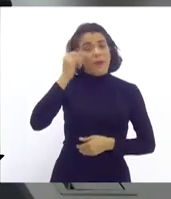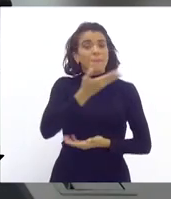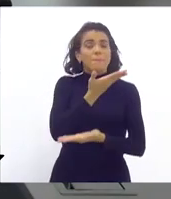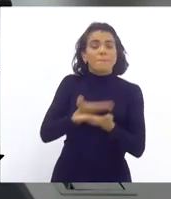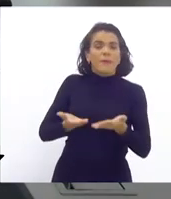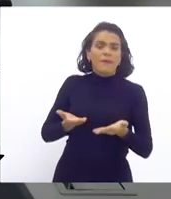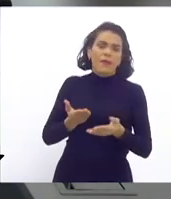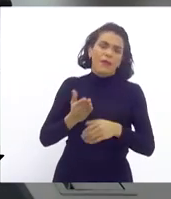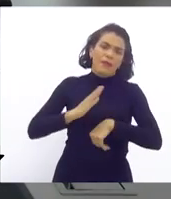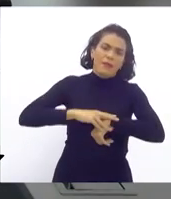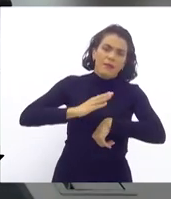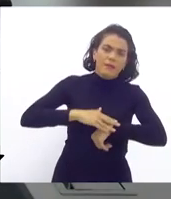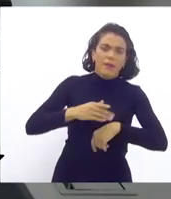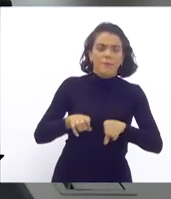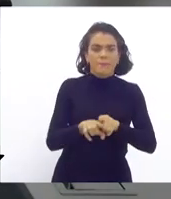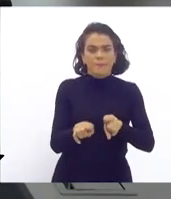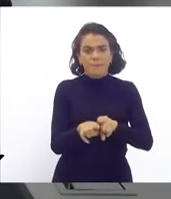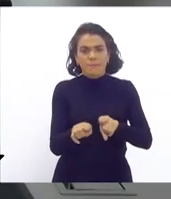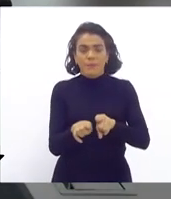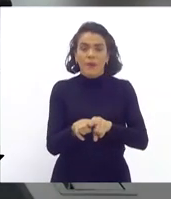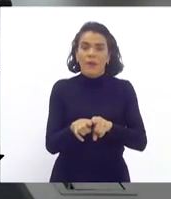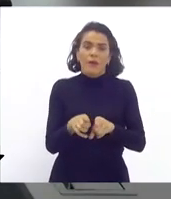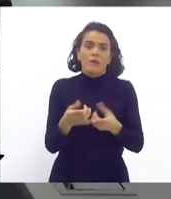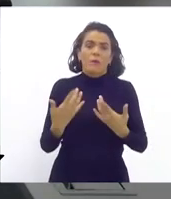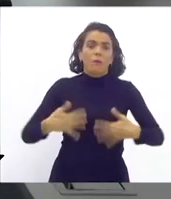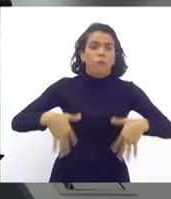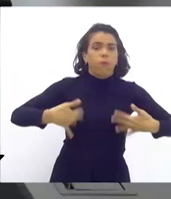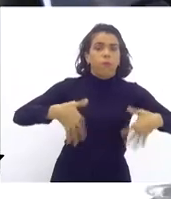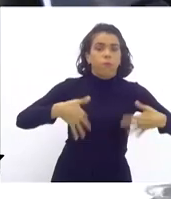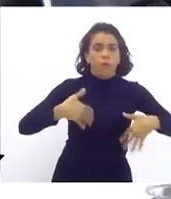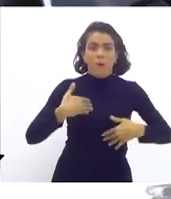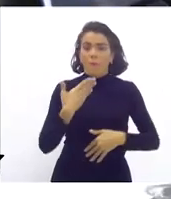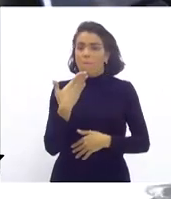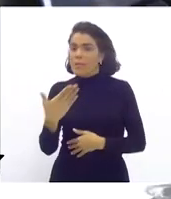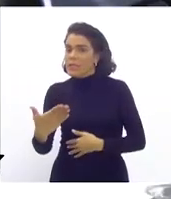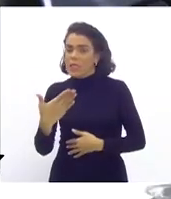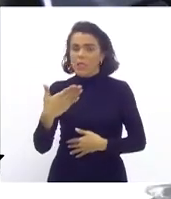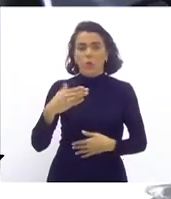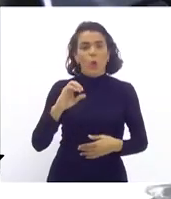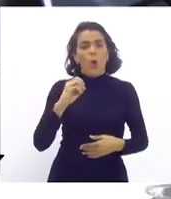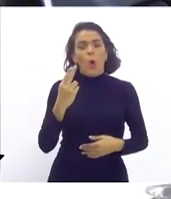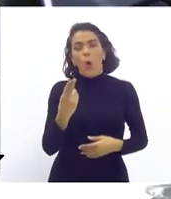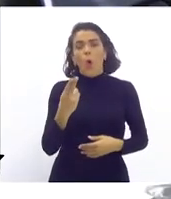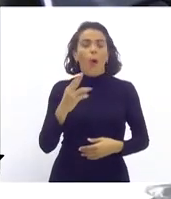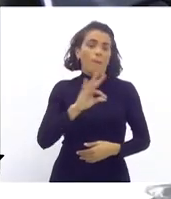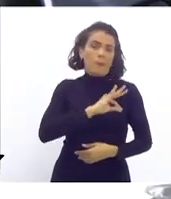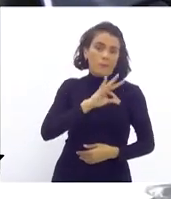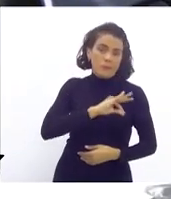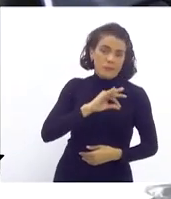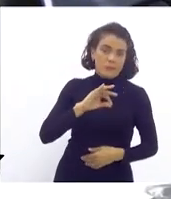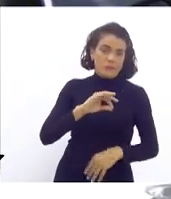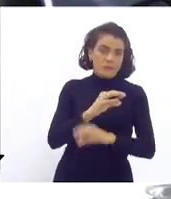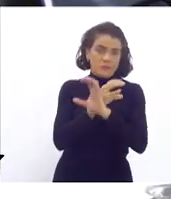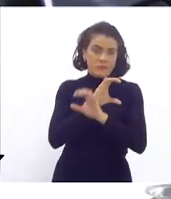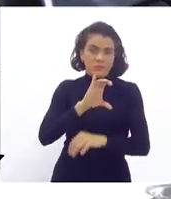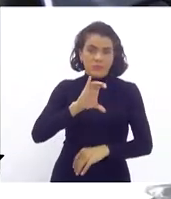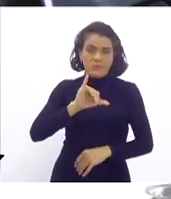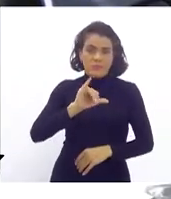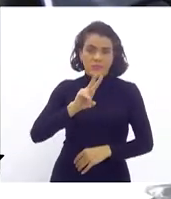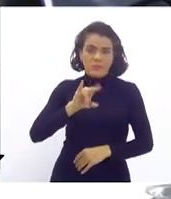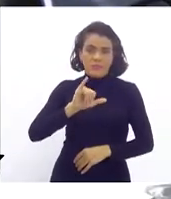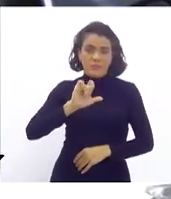durante assentado aqui para ter que se socorrer ou um pedido de liminar polícia civil ou quem quer que seja